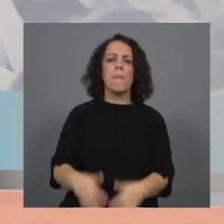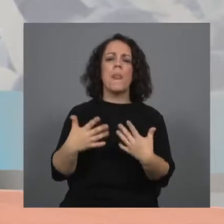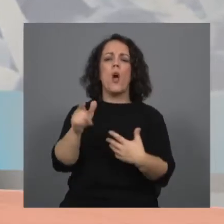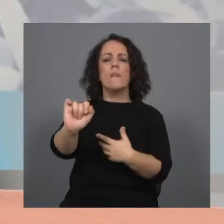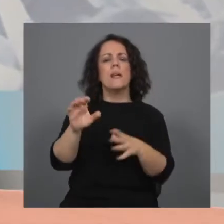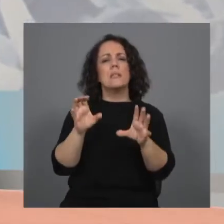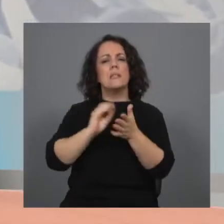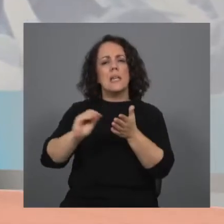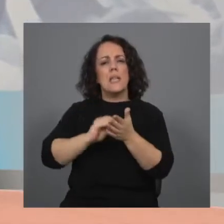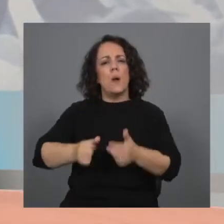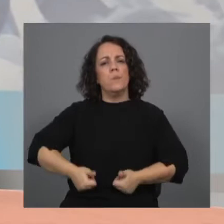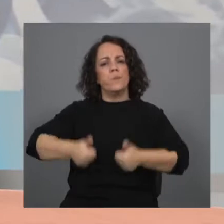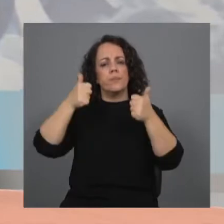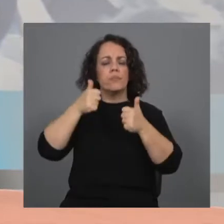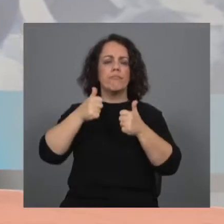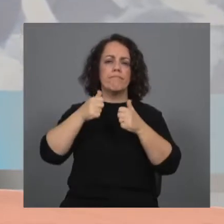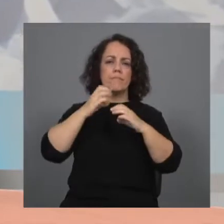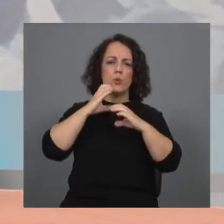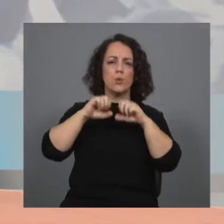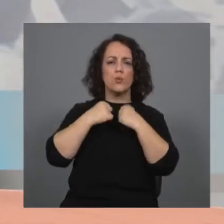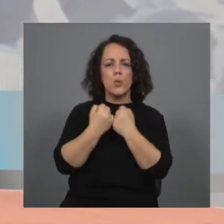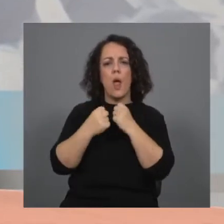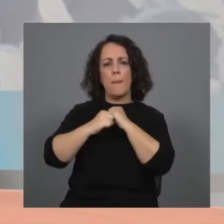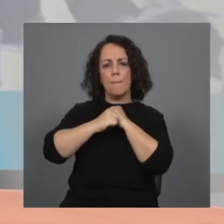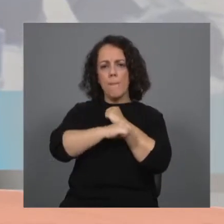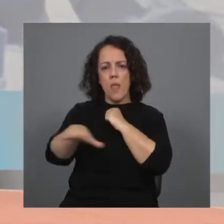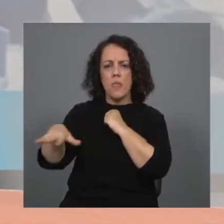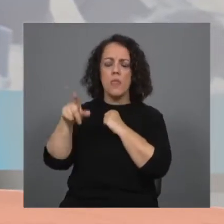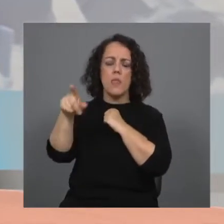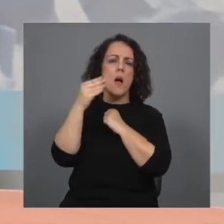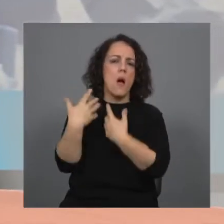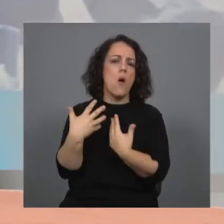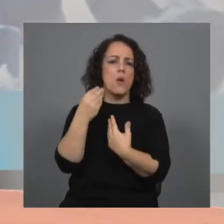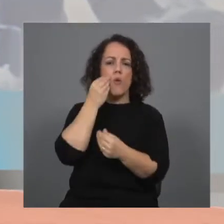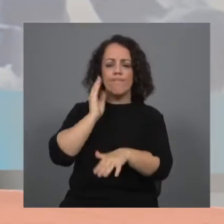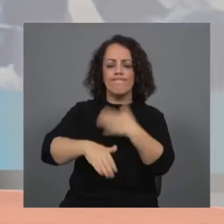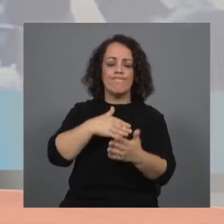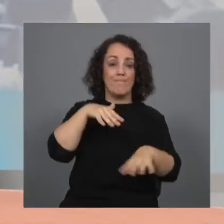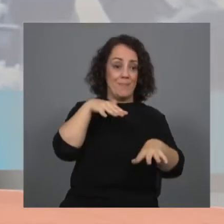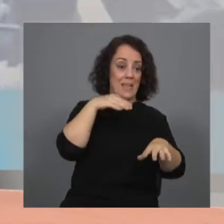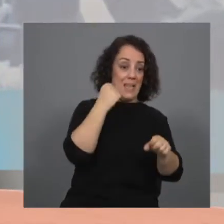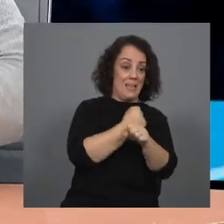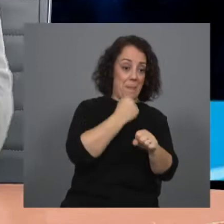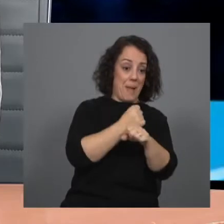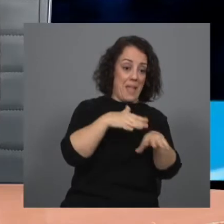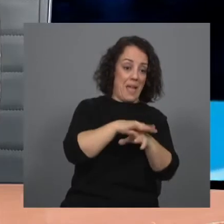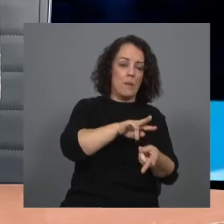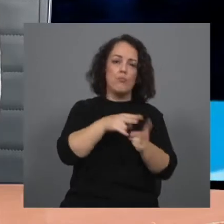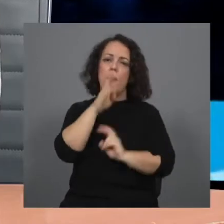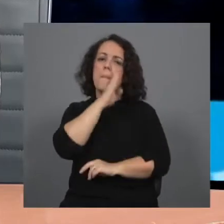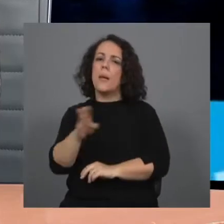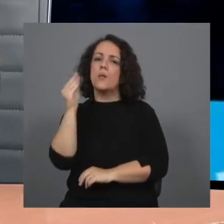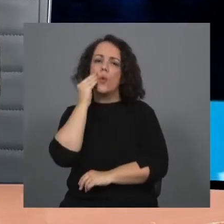Sociais tem em mãos para materializar esse trabalho em rede? Na sequência das jornadas, precisamente na sequência das